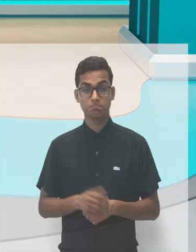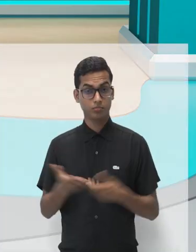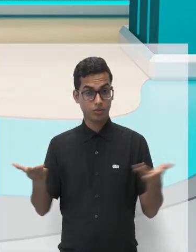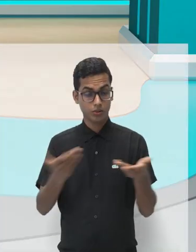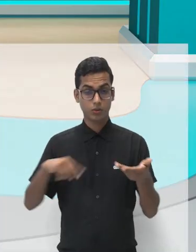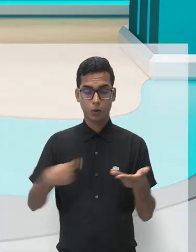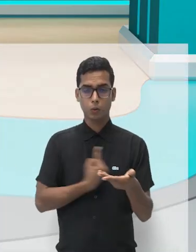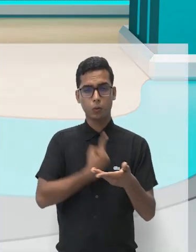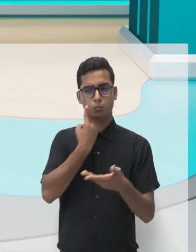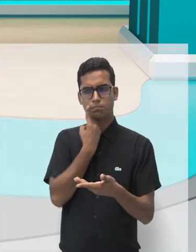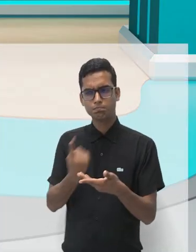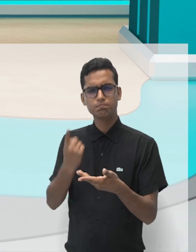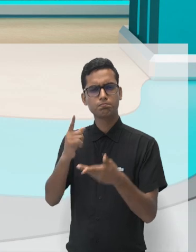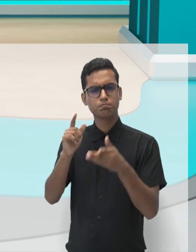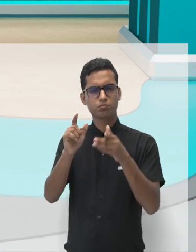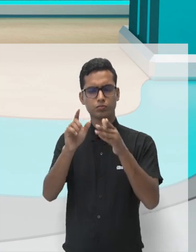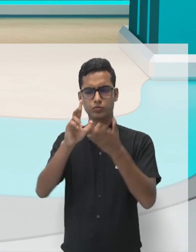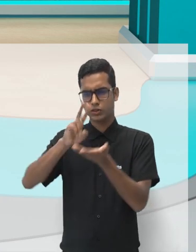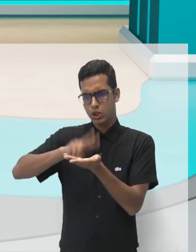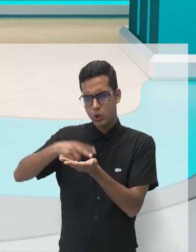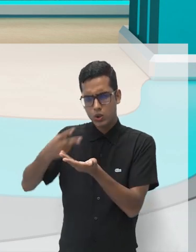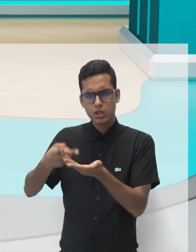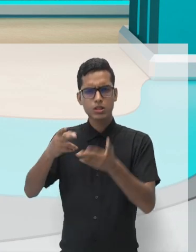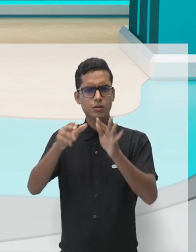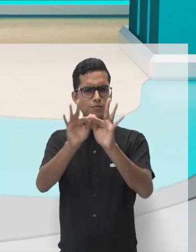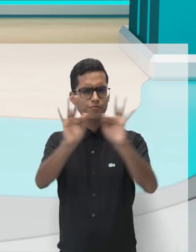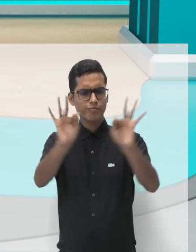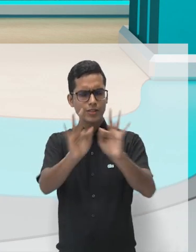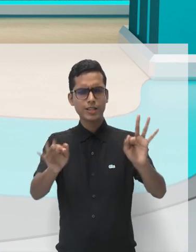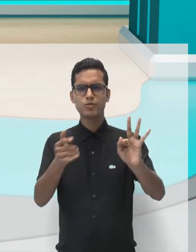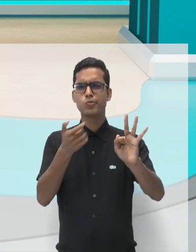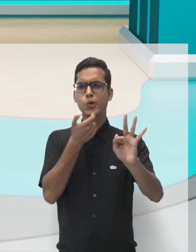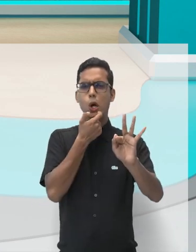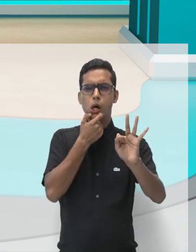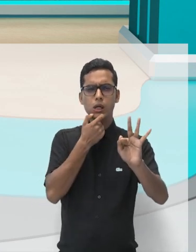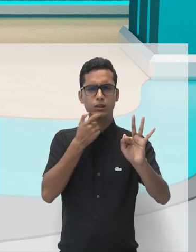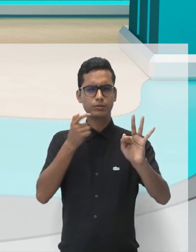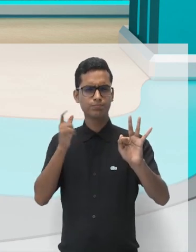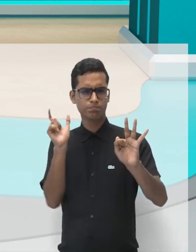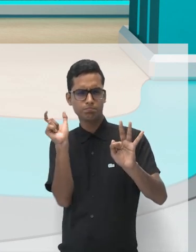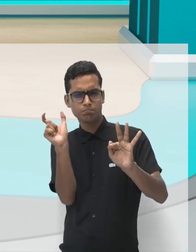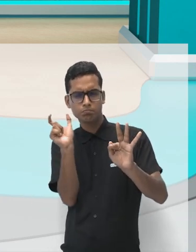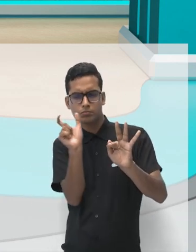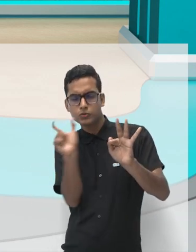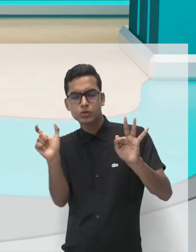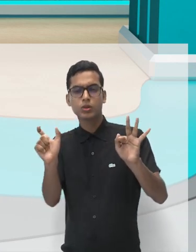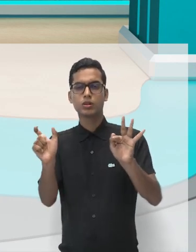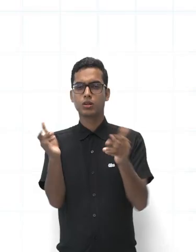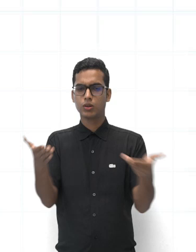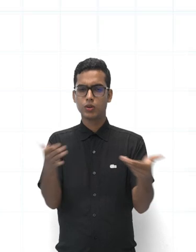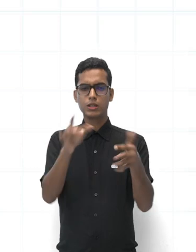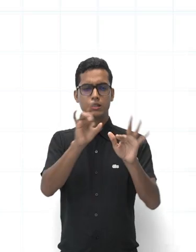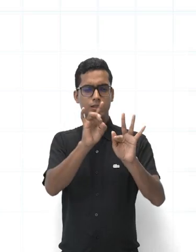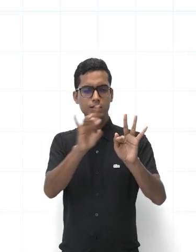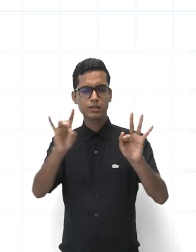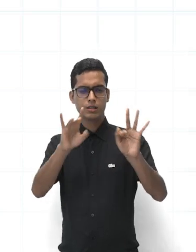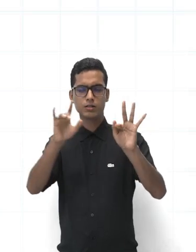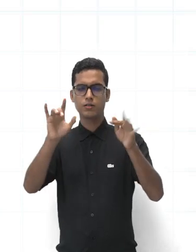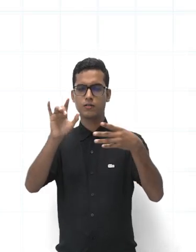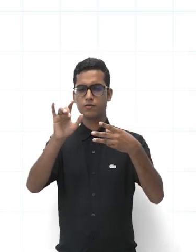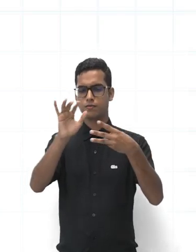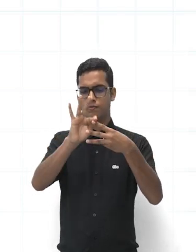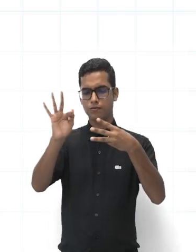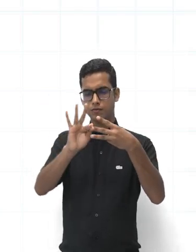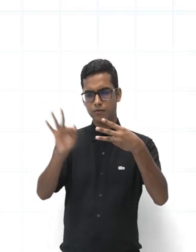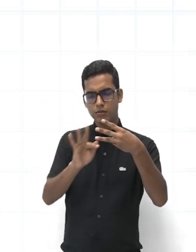Vamos agora analisar, traduzir, explicar aqui a questão de cada frase. Pay attention. Eu tenho